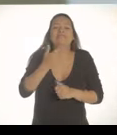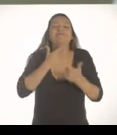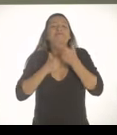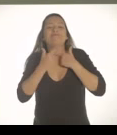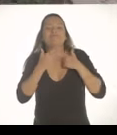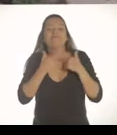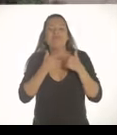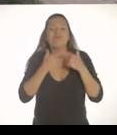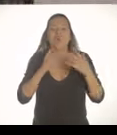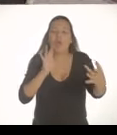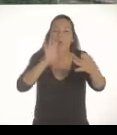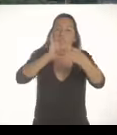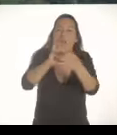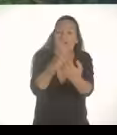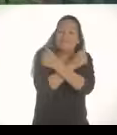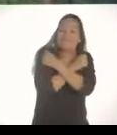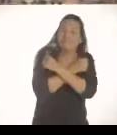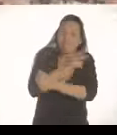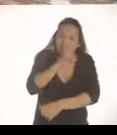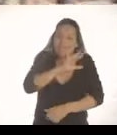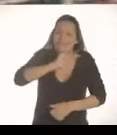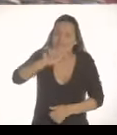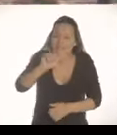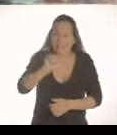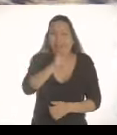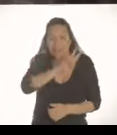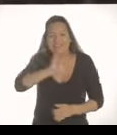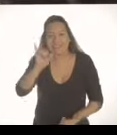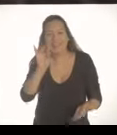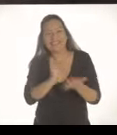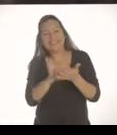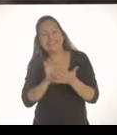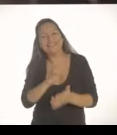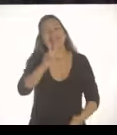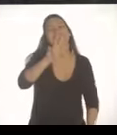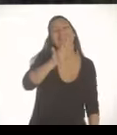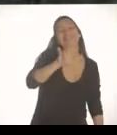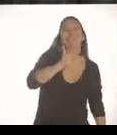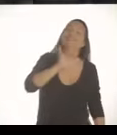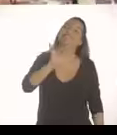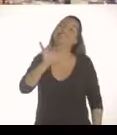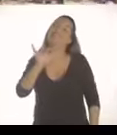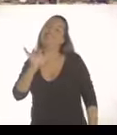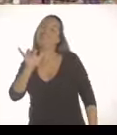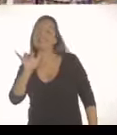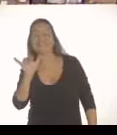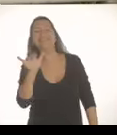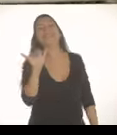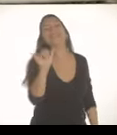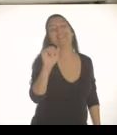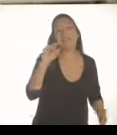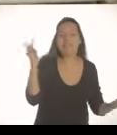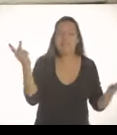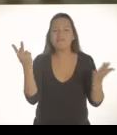Esse grande rio de esperança que se une, se abraça e vai. Vai!